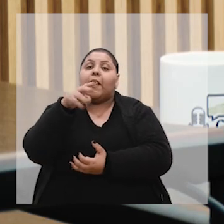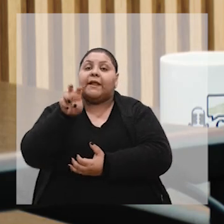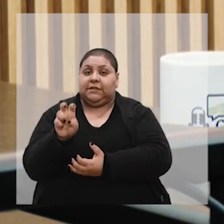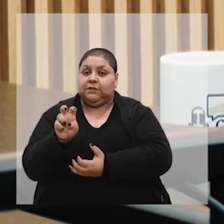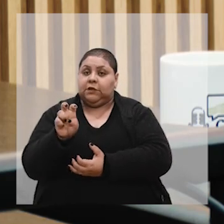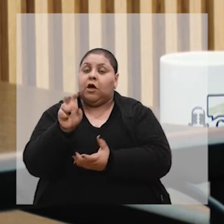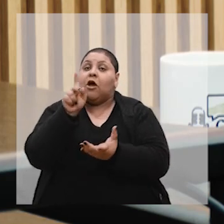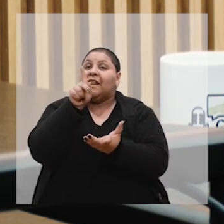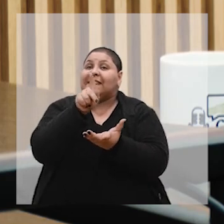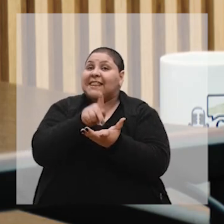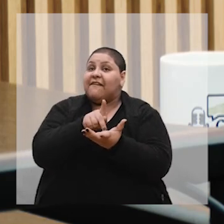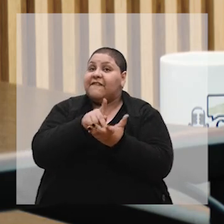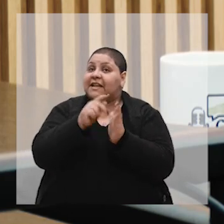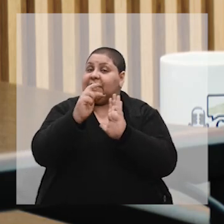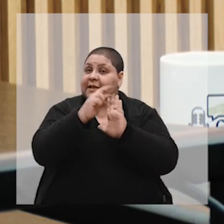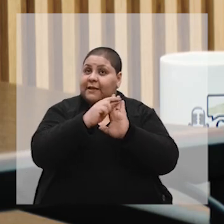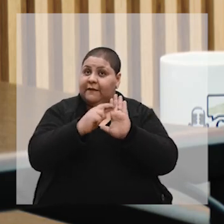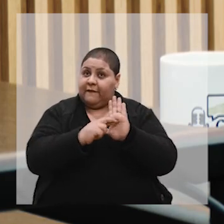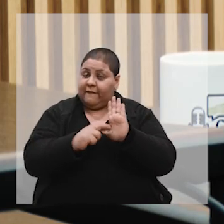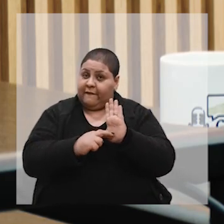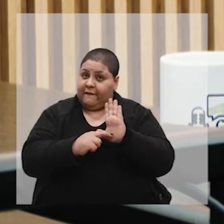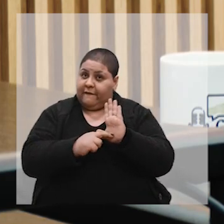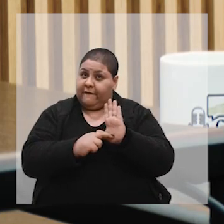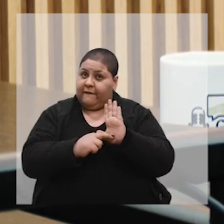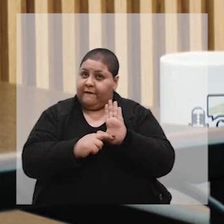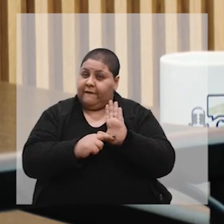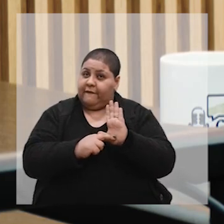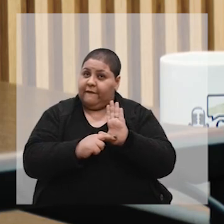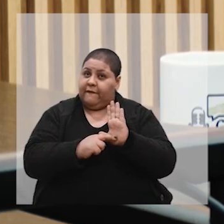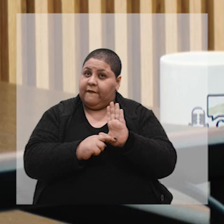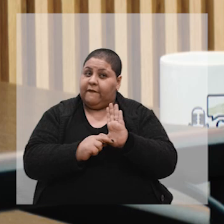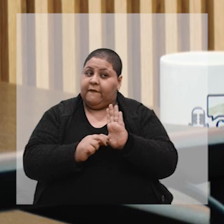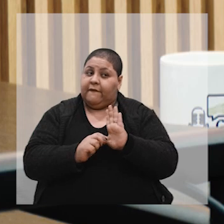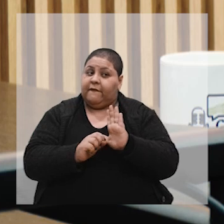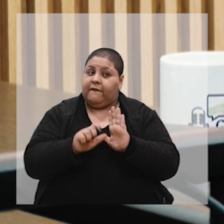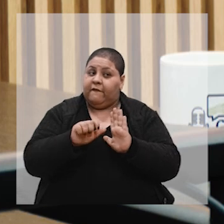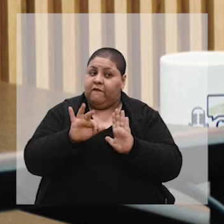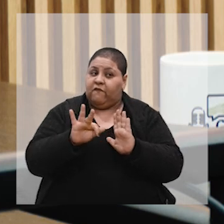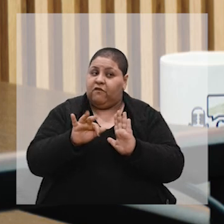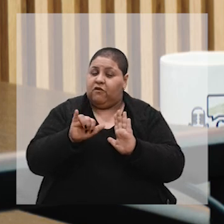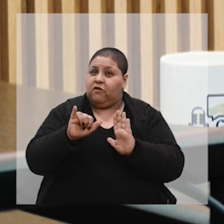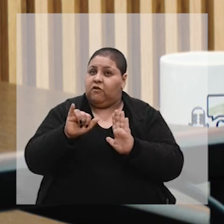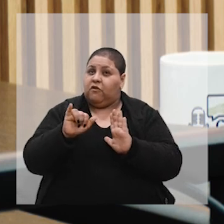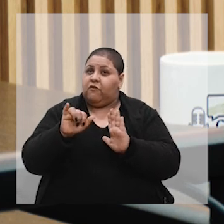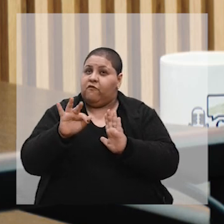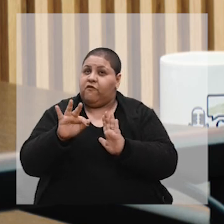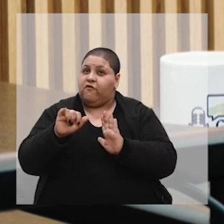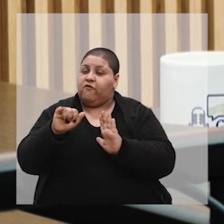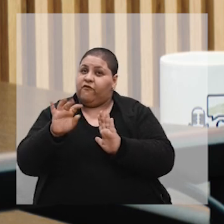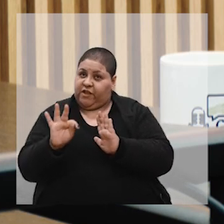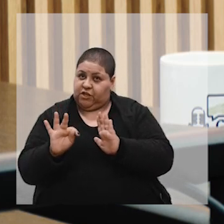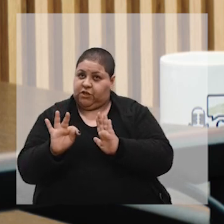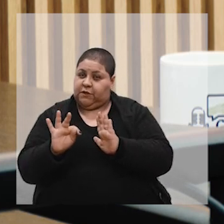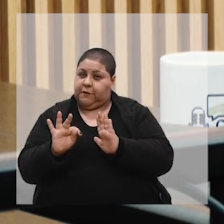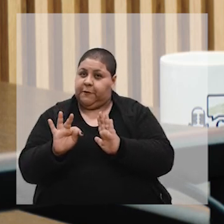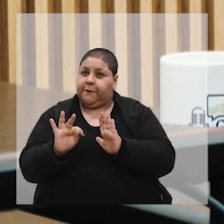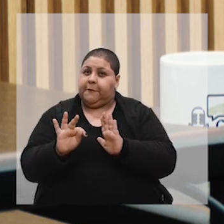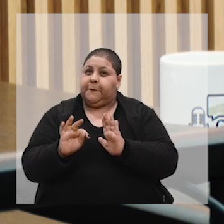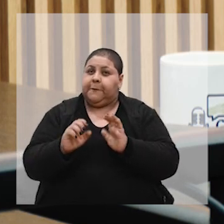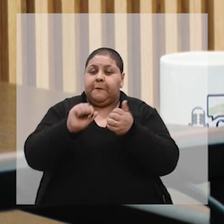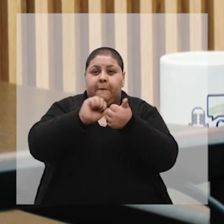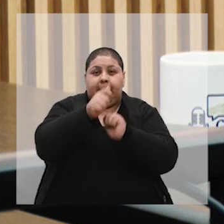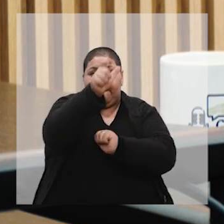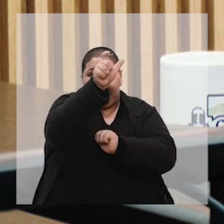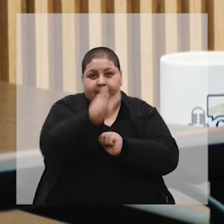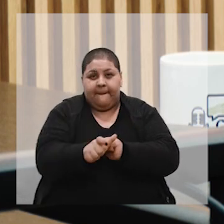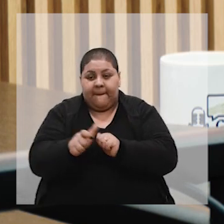1,45. 1,45. Na verdade, na regra da FIFT, que é a federação organizadora, eles montam que o atleta